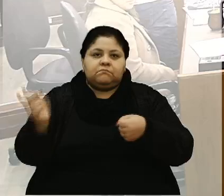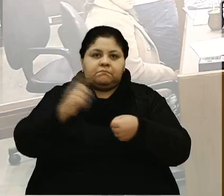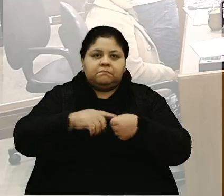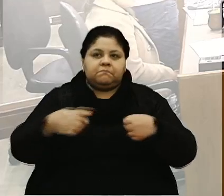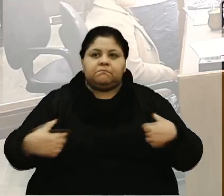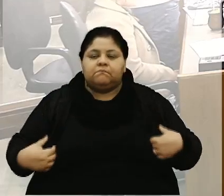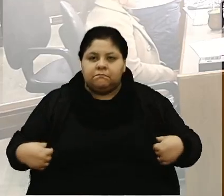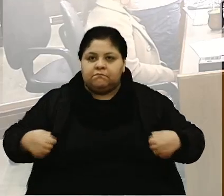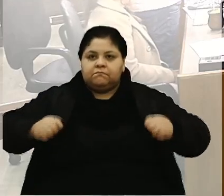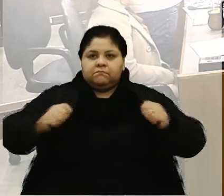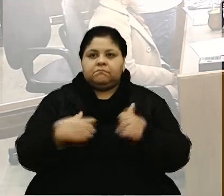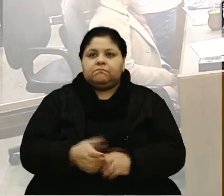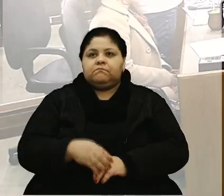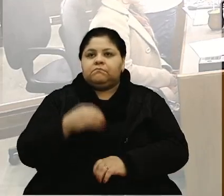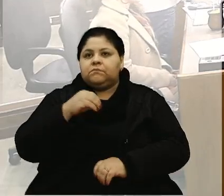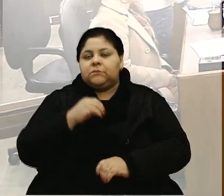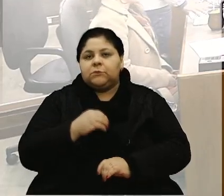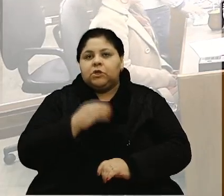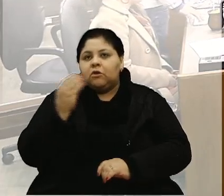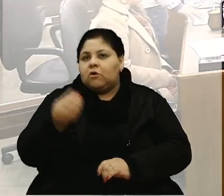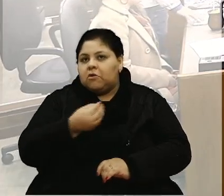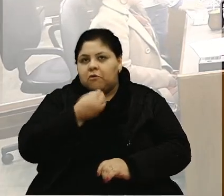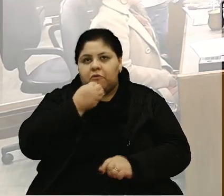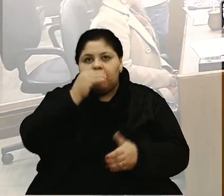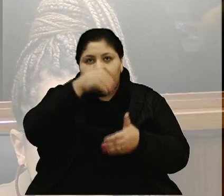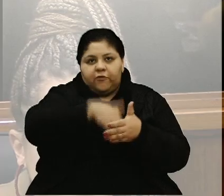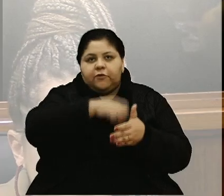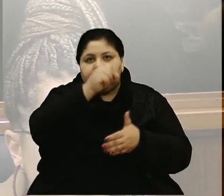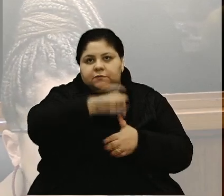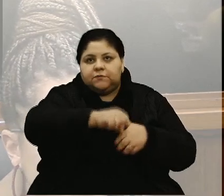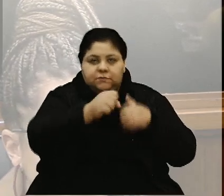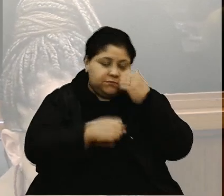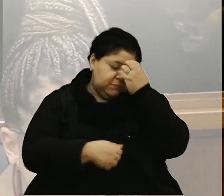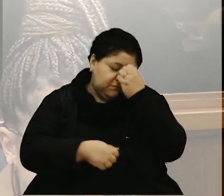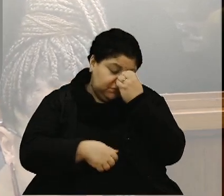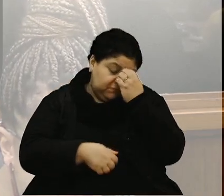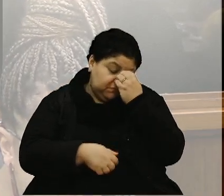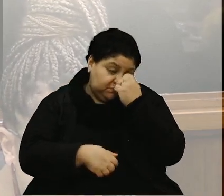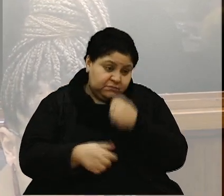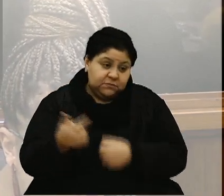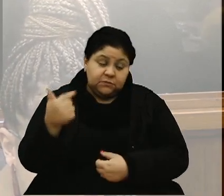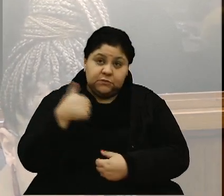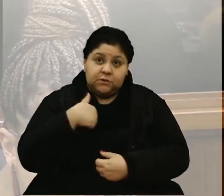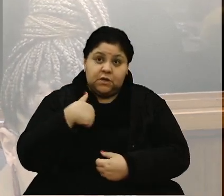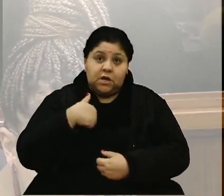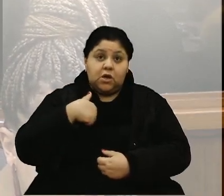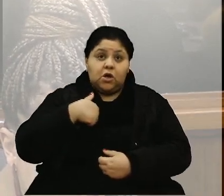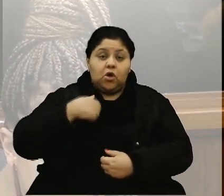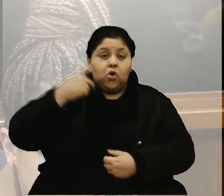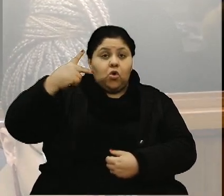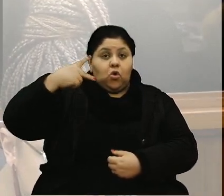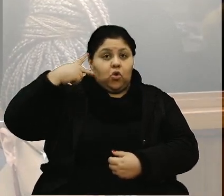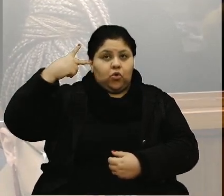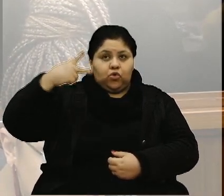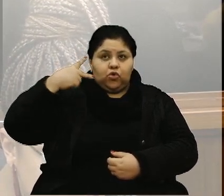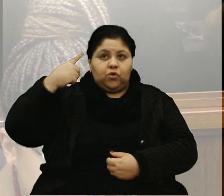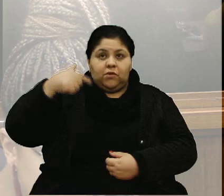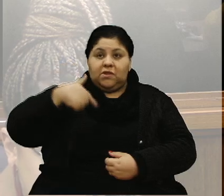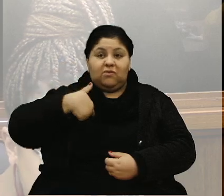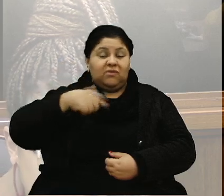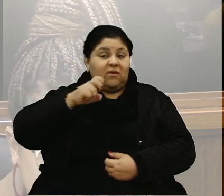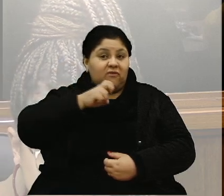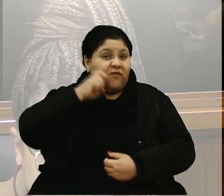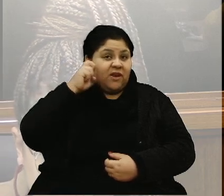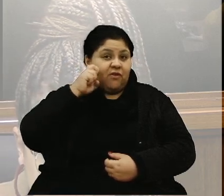Bom, logicamente que no momento oportuno eu voto sim. Eu estou político, não tenho vergonha e,